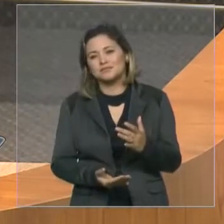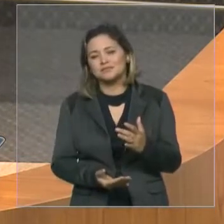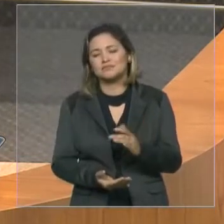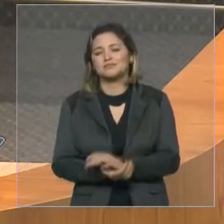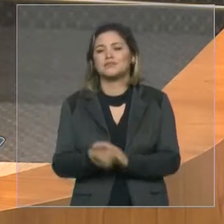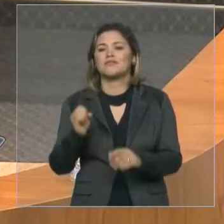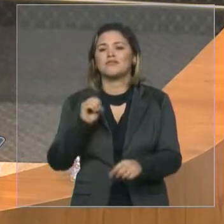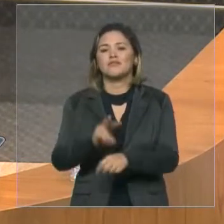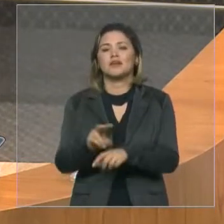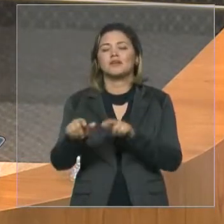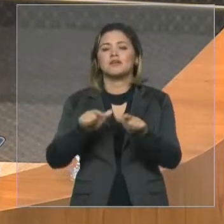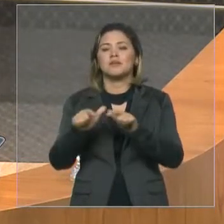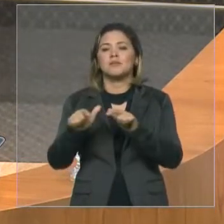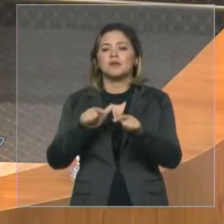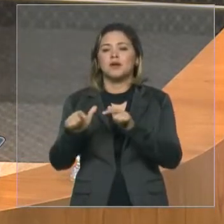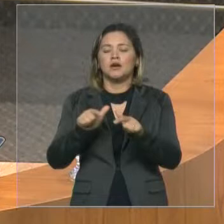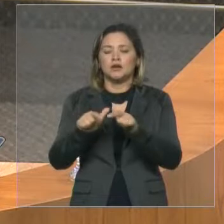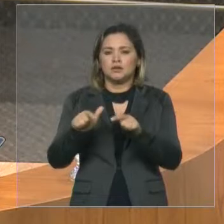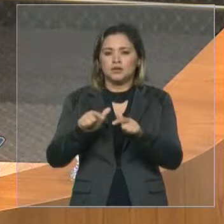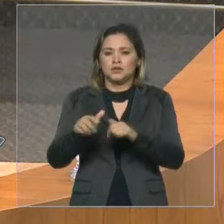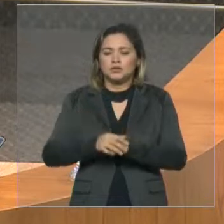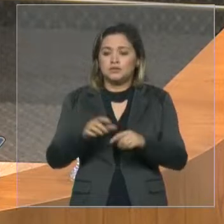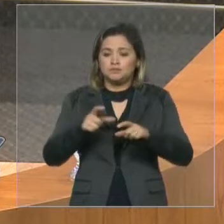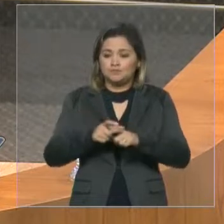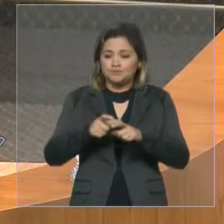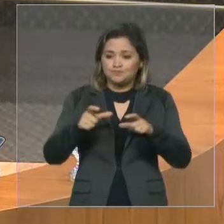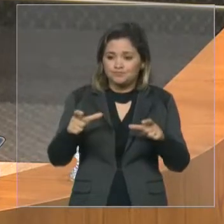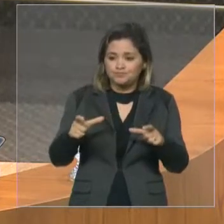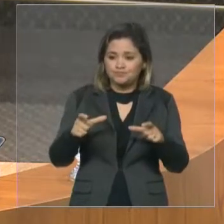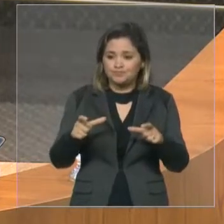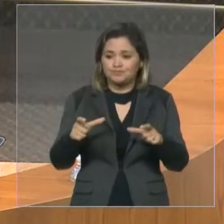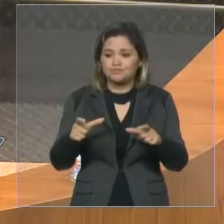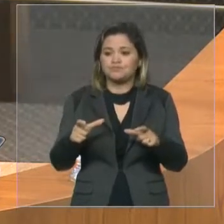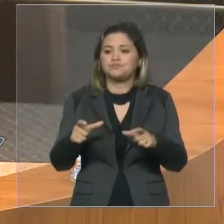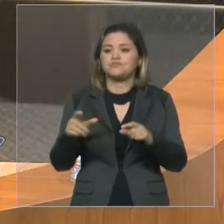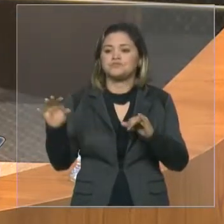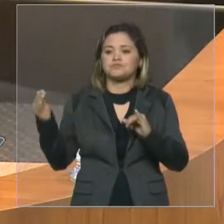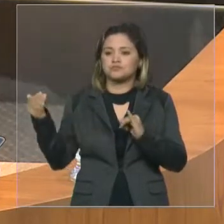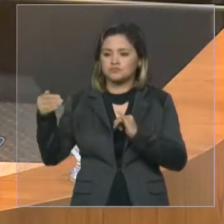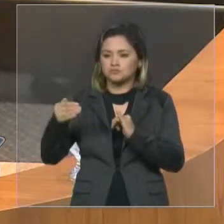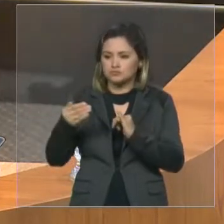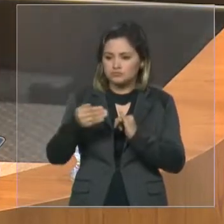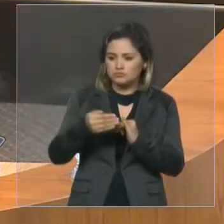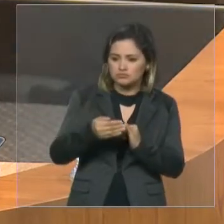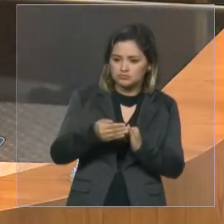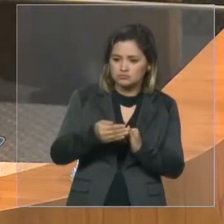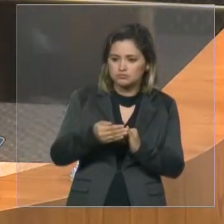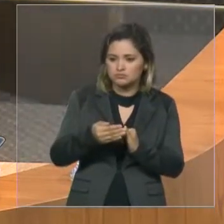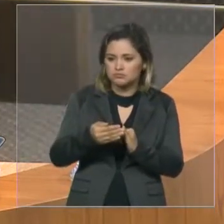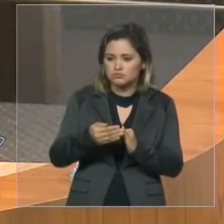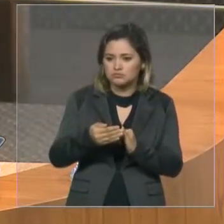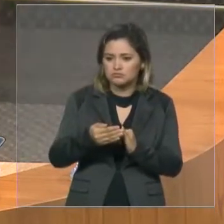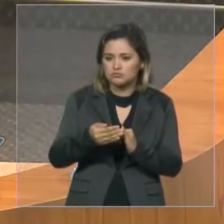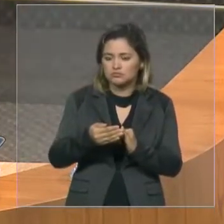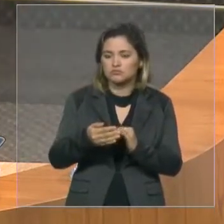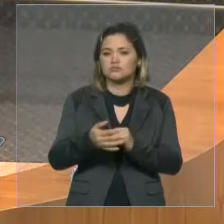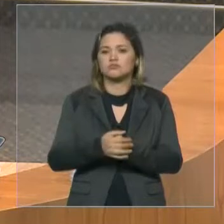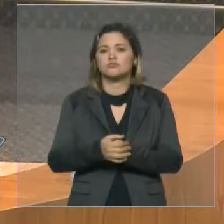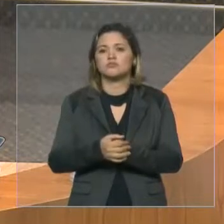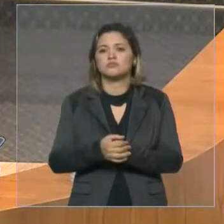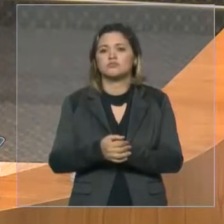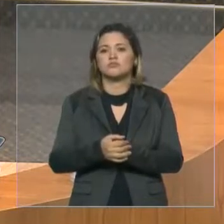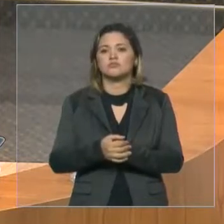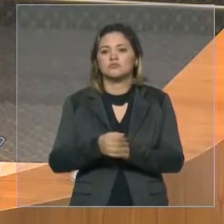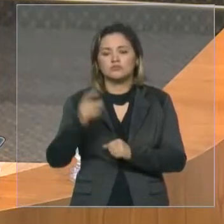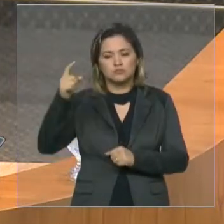amplia, além do Itaqui, para São José de Ribamar, para administrar Biana. Biana, deputado, é só